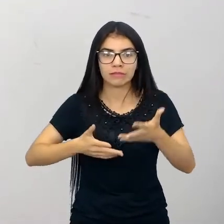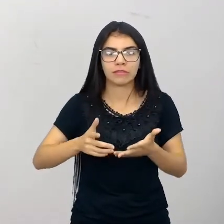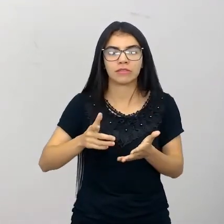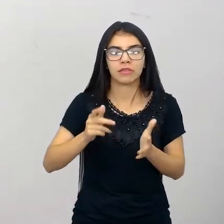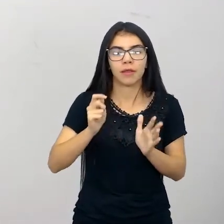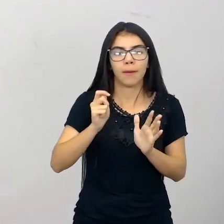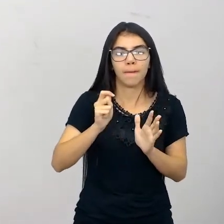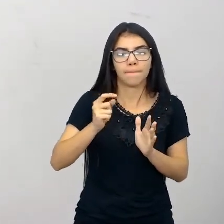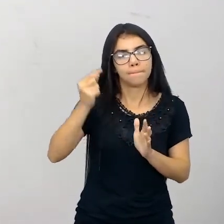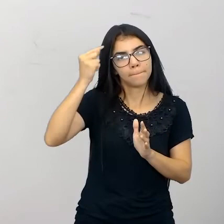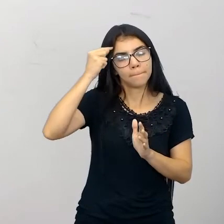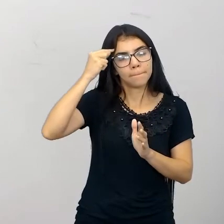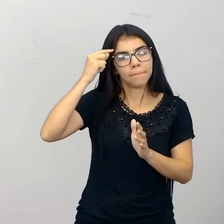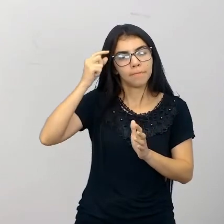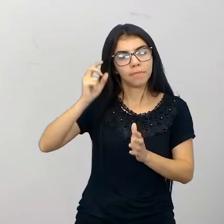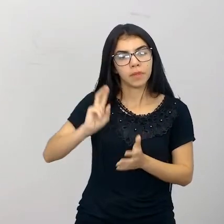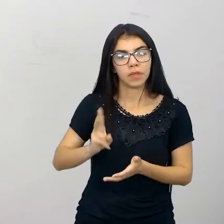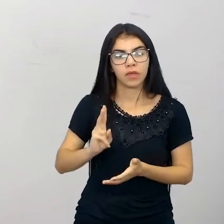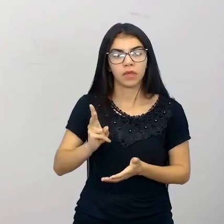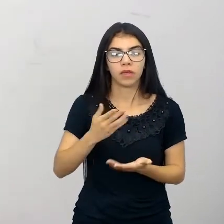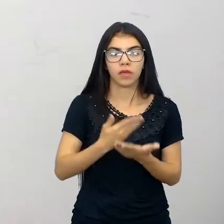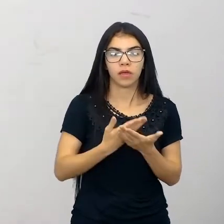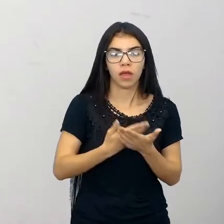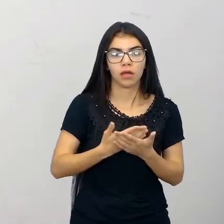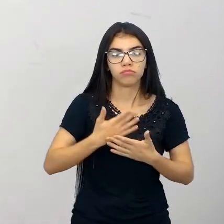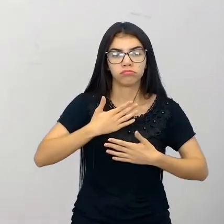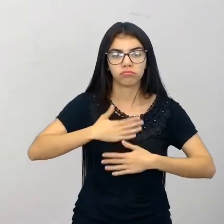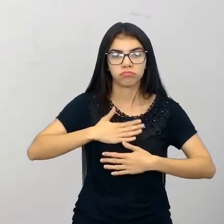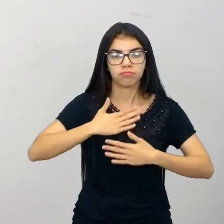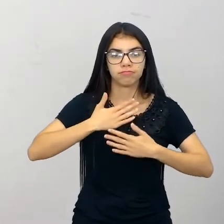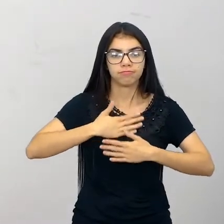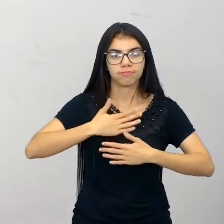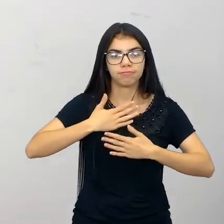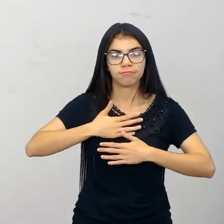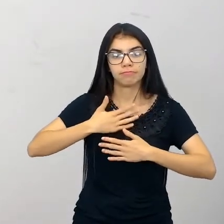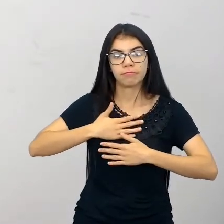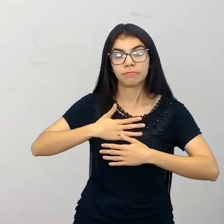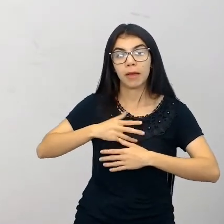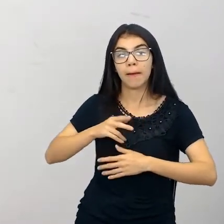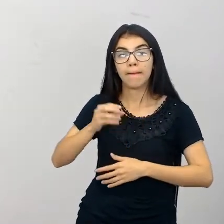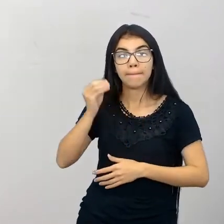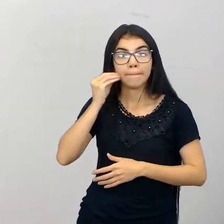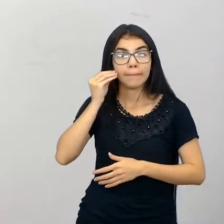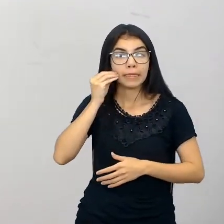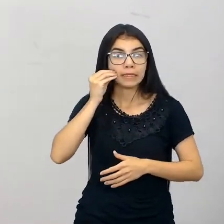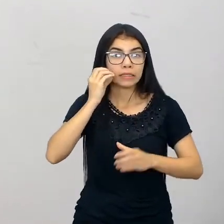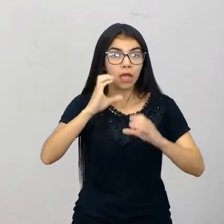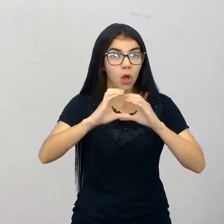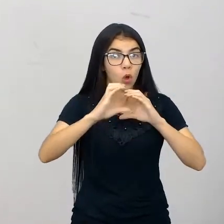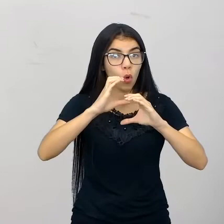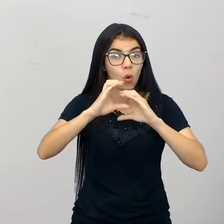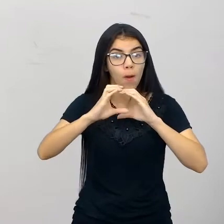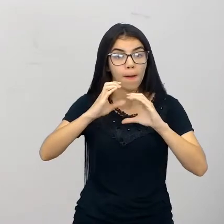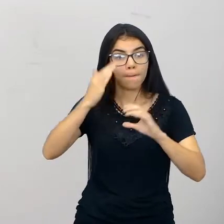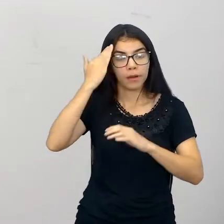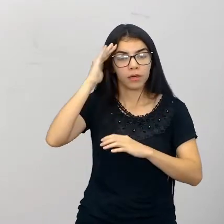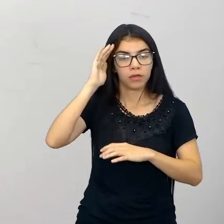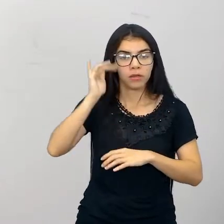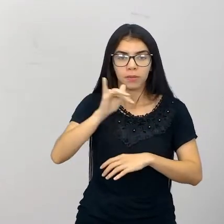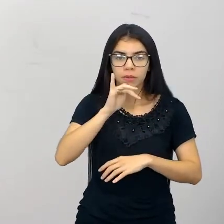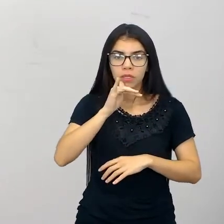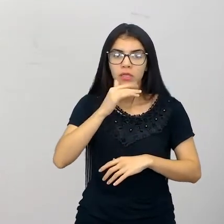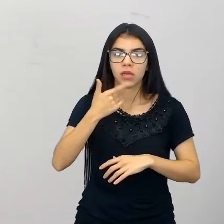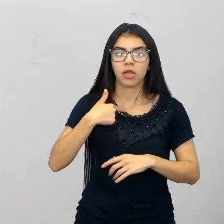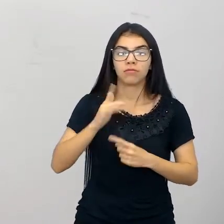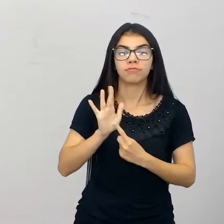assim, toda aula, eu penso em falar um pouquinho mais devagar, para tentar ser comunicativo e vocês me entendem. Eu tenho que, sei lá, estar